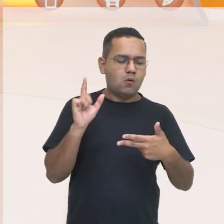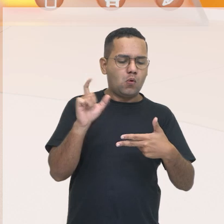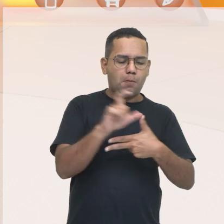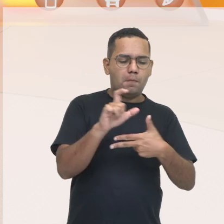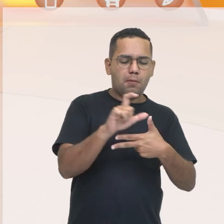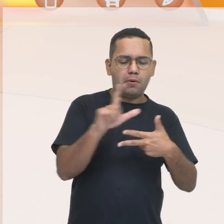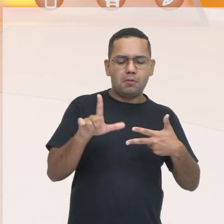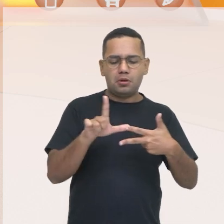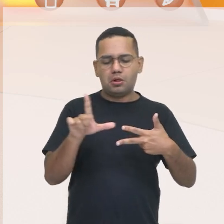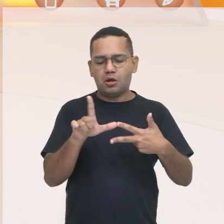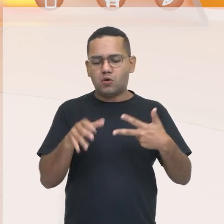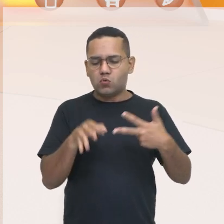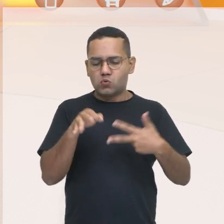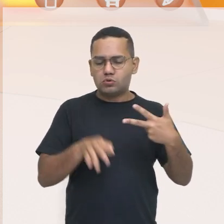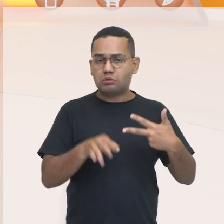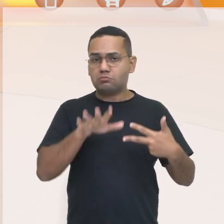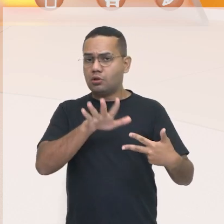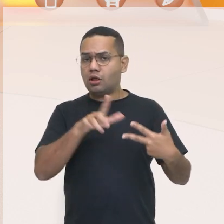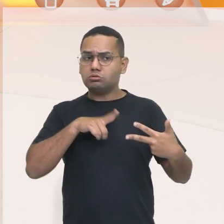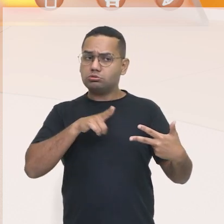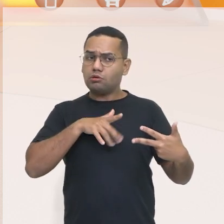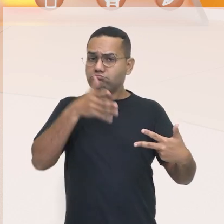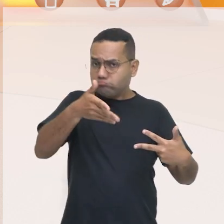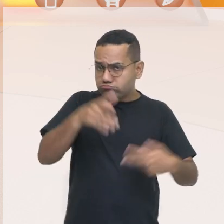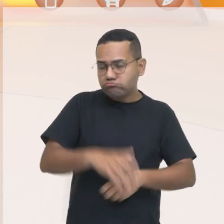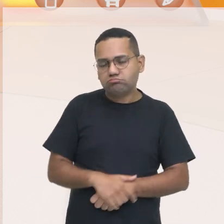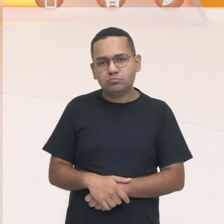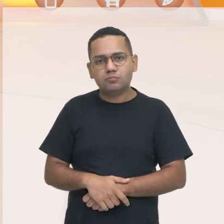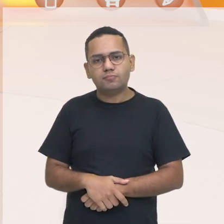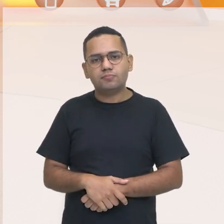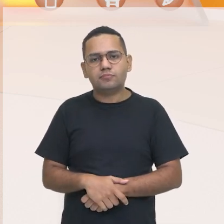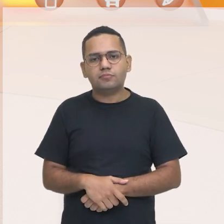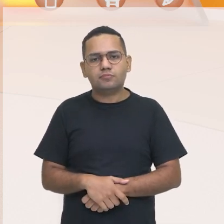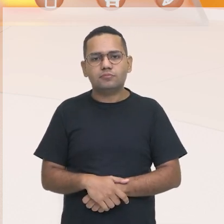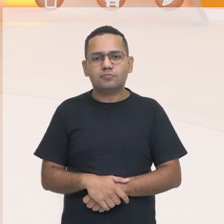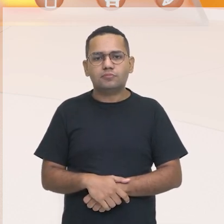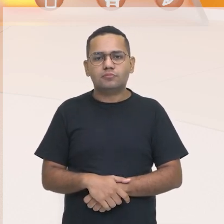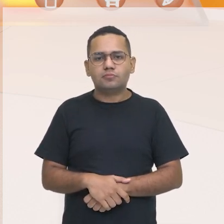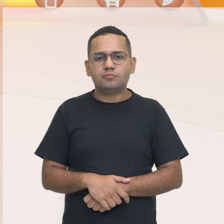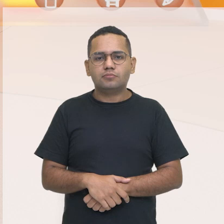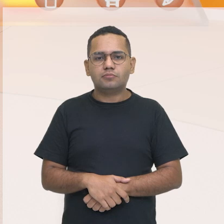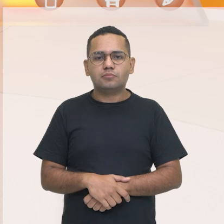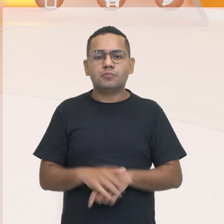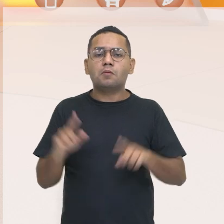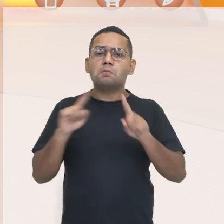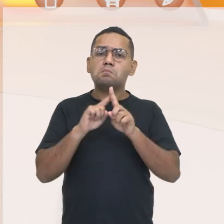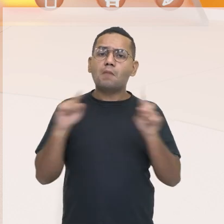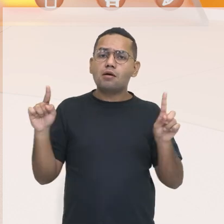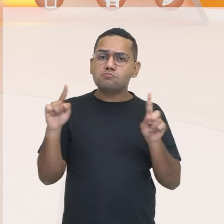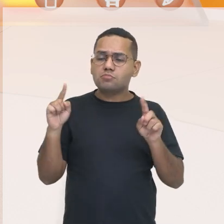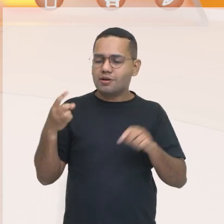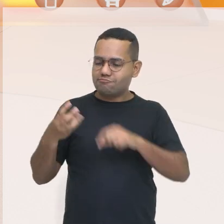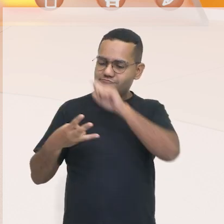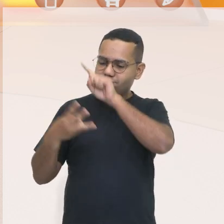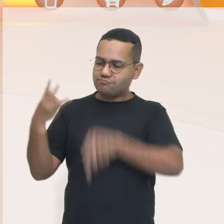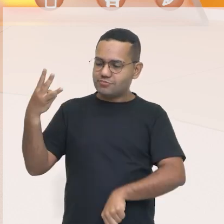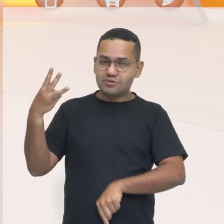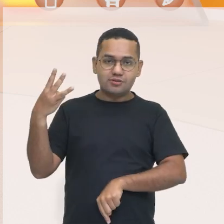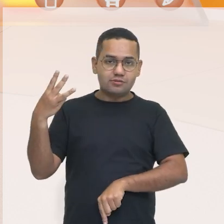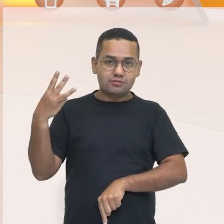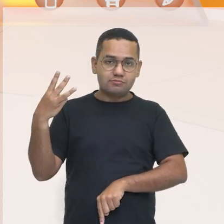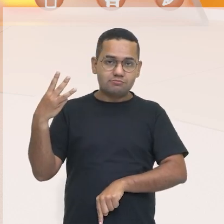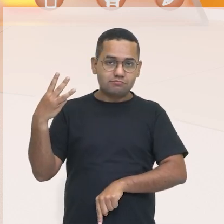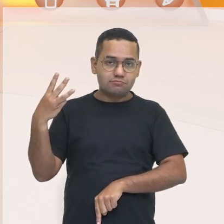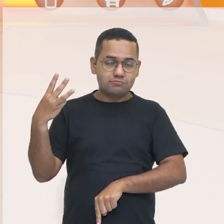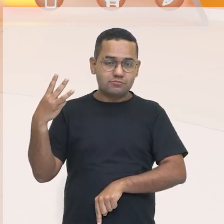judiciário, embora eles continuem aí. Né? Mas a gente sabe que a ideia do poder econômico, né, do poder